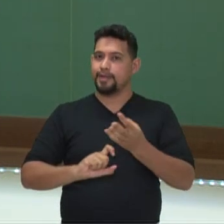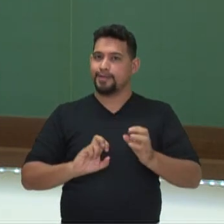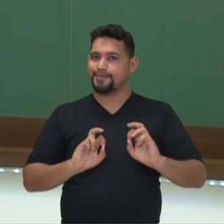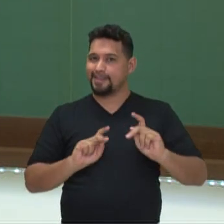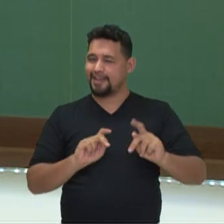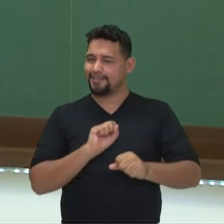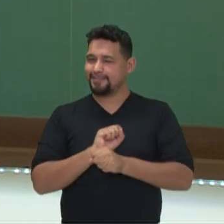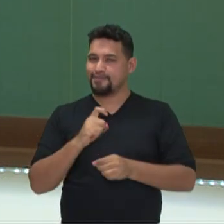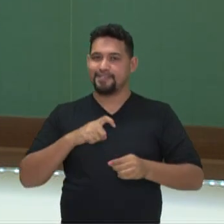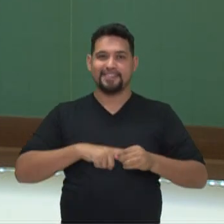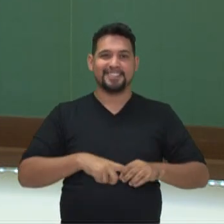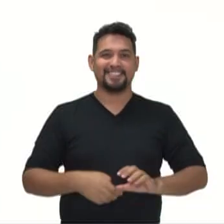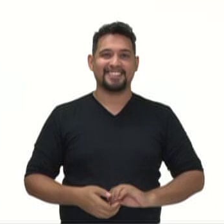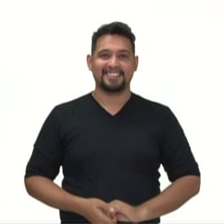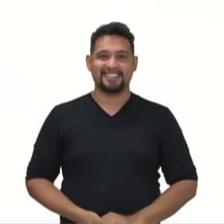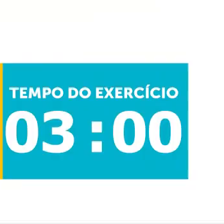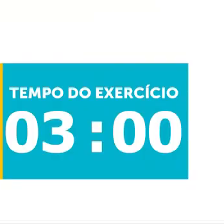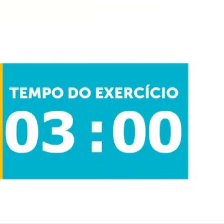ok? Já voltamos.